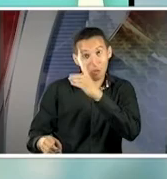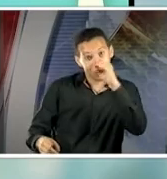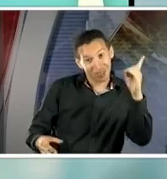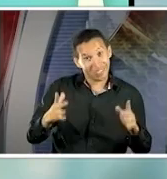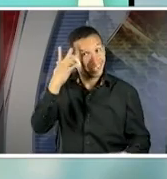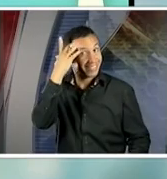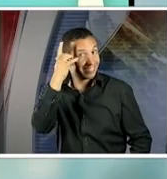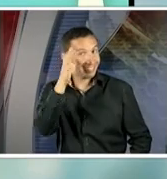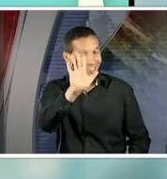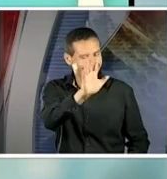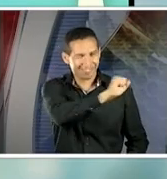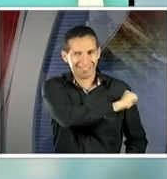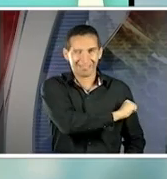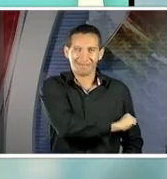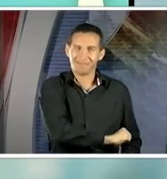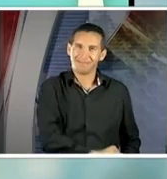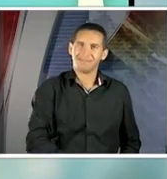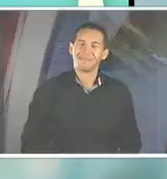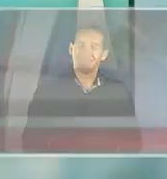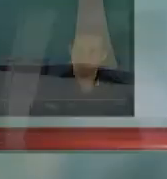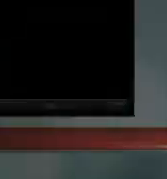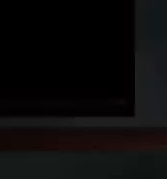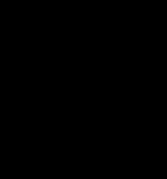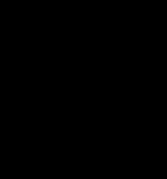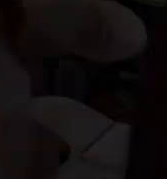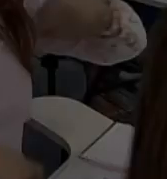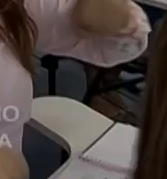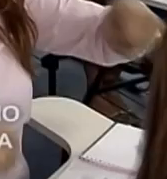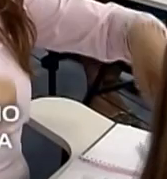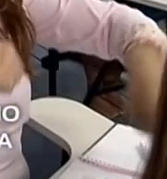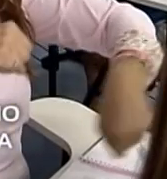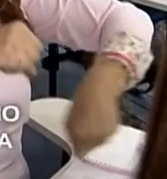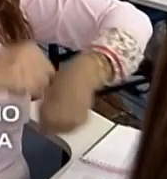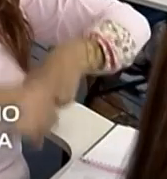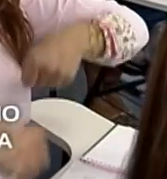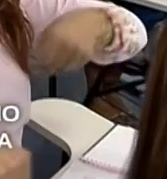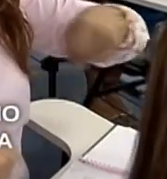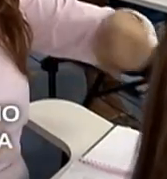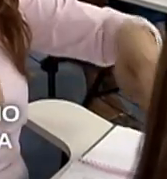Para você um bom dia. Bom dia e até amanhã.